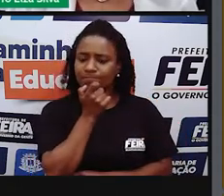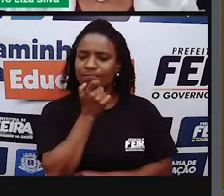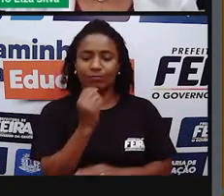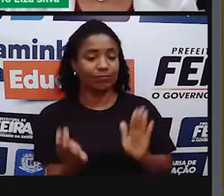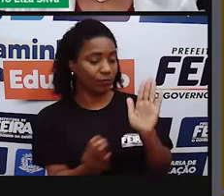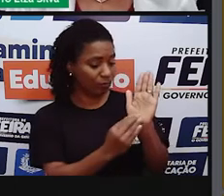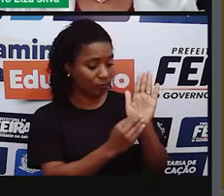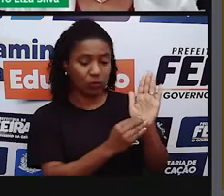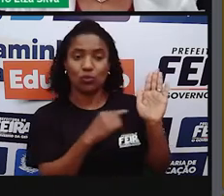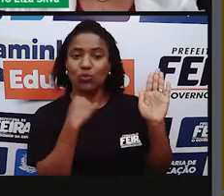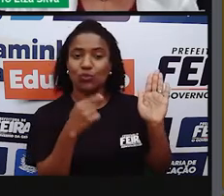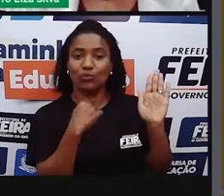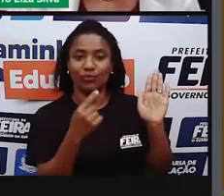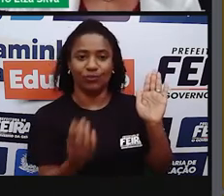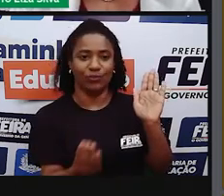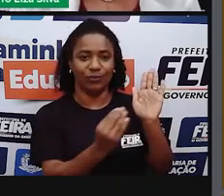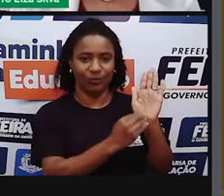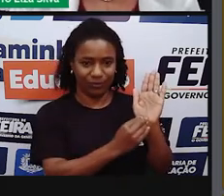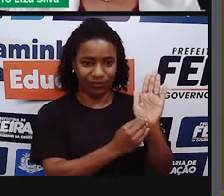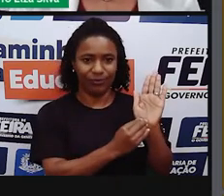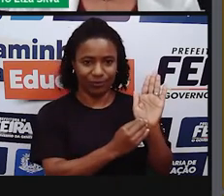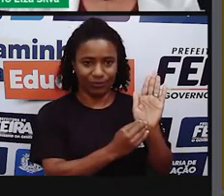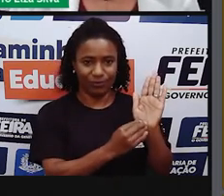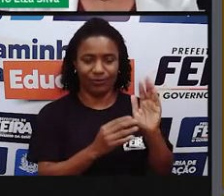Doubts, dúvidas.